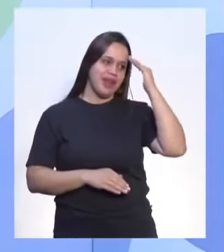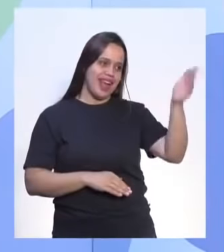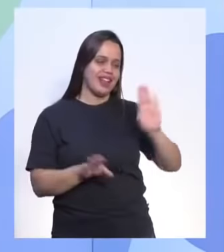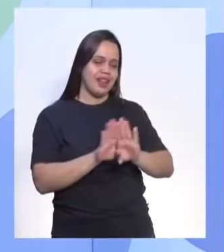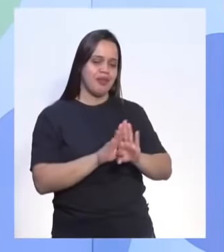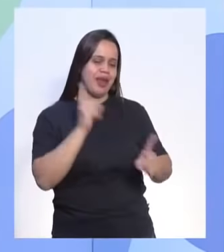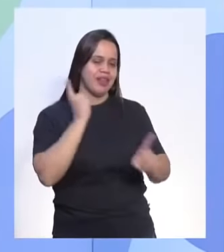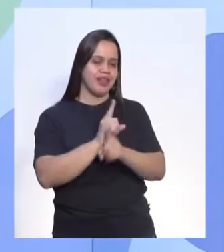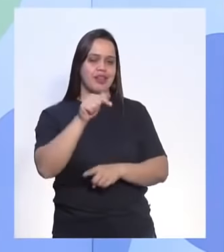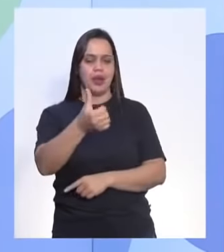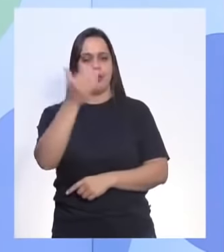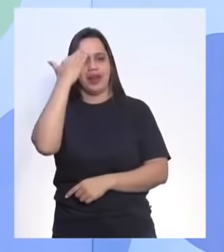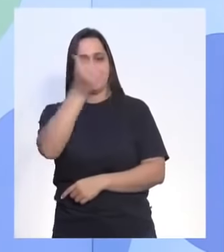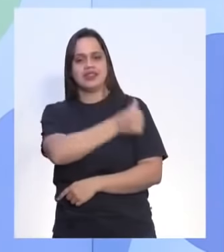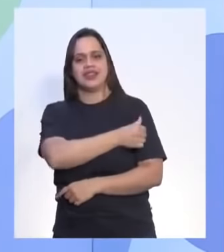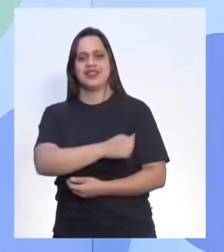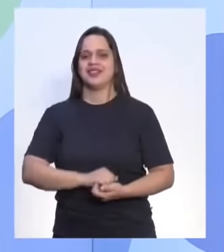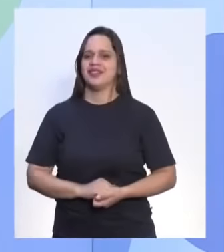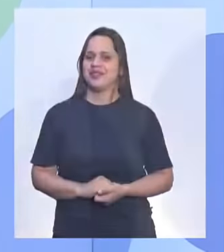próxima. Valeu, sexto ano.